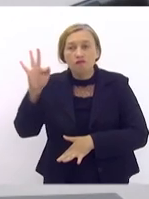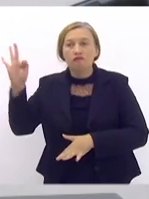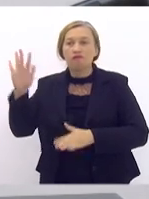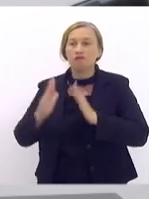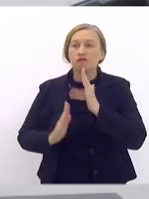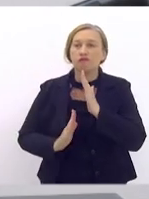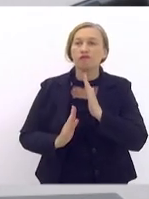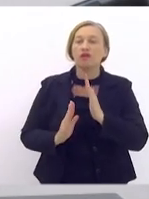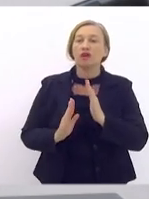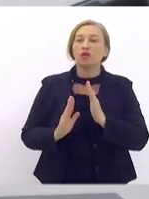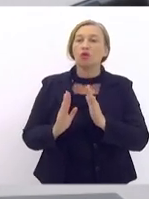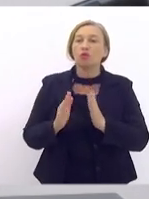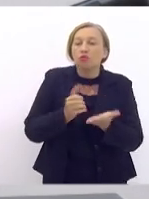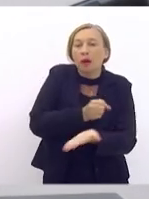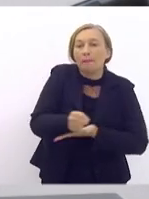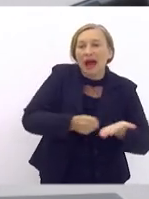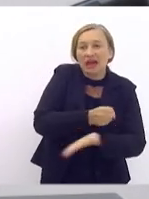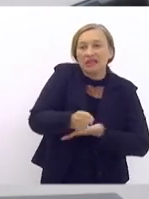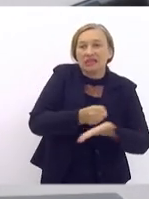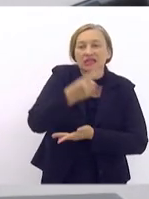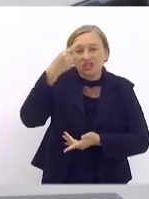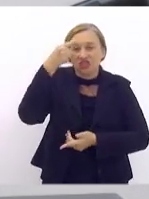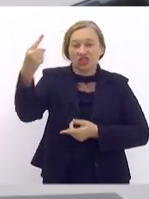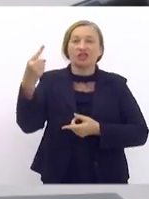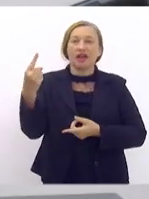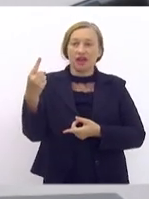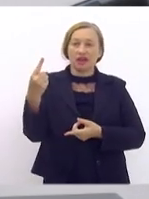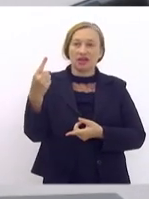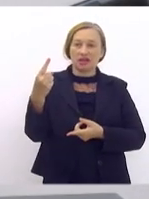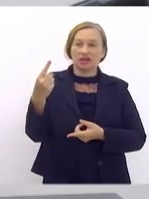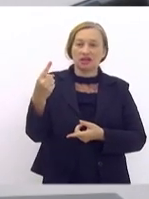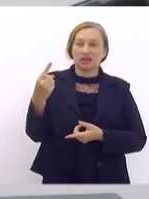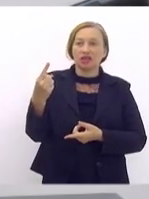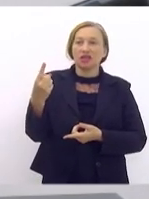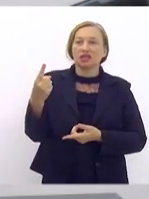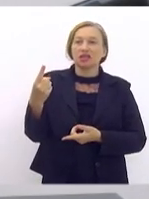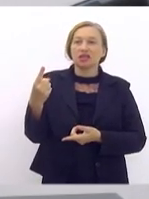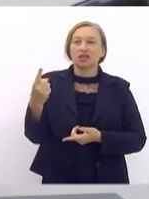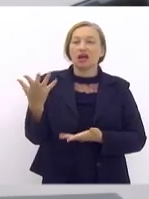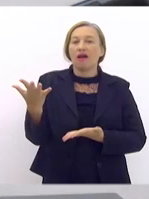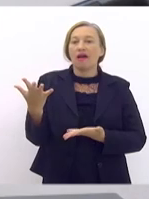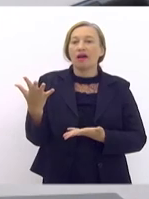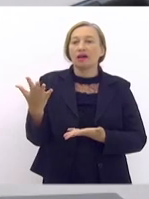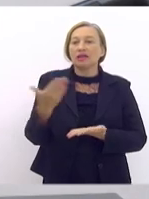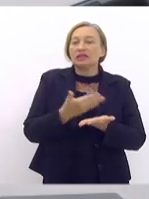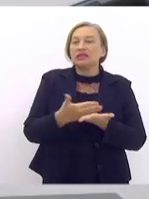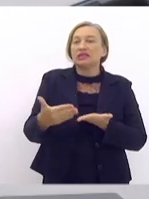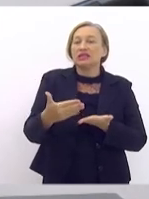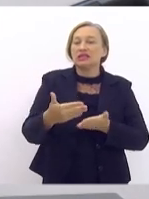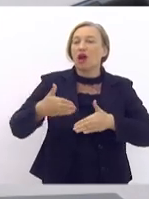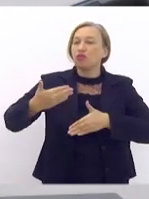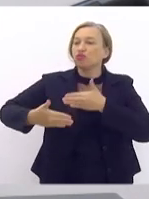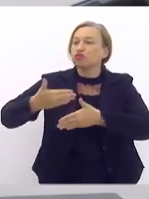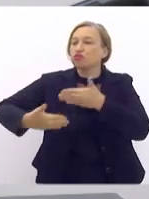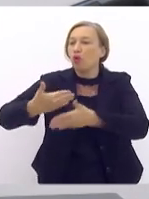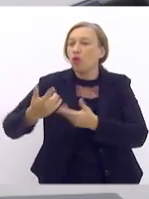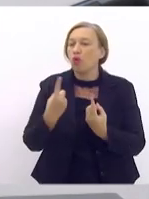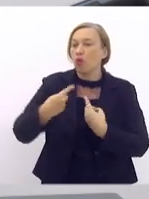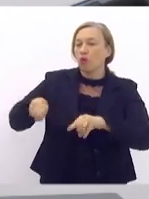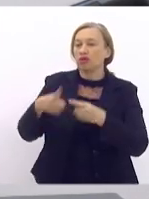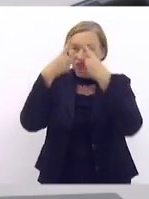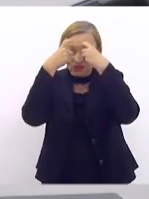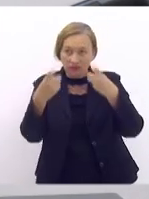um piloto, né, de ideias aí, um case de ideias, para começar a avançar no combate a